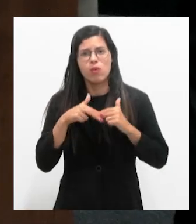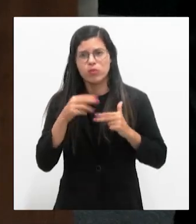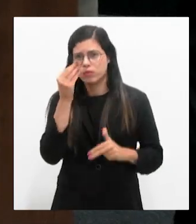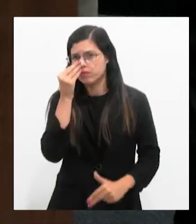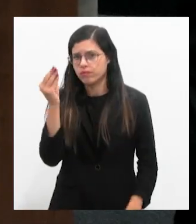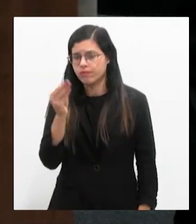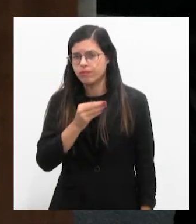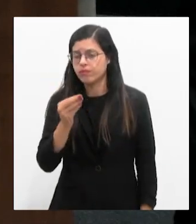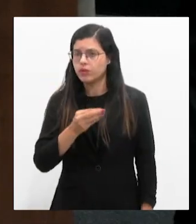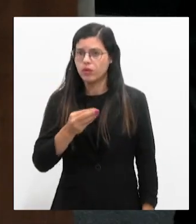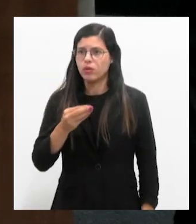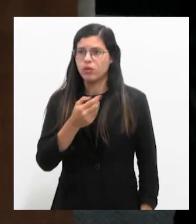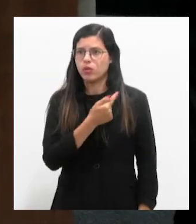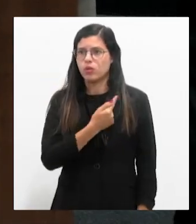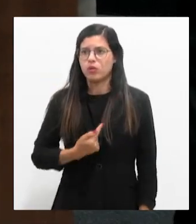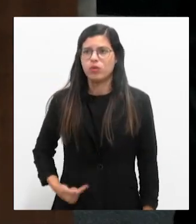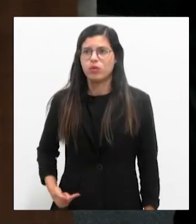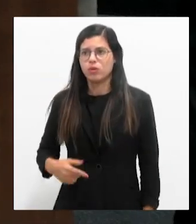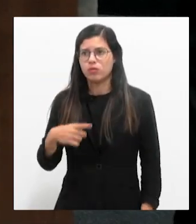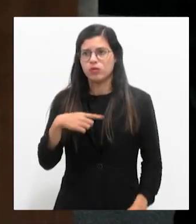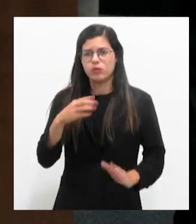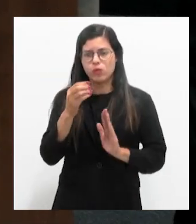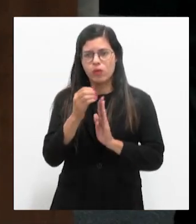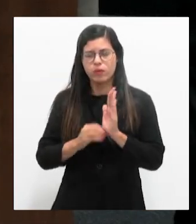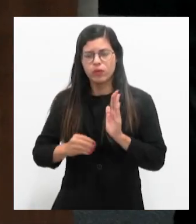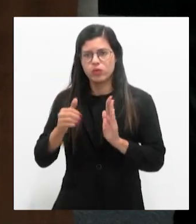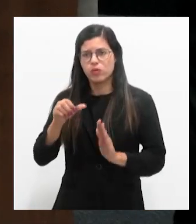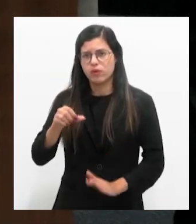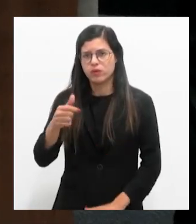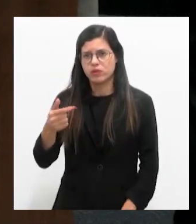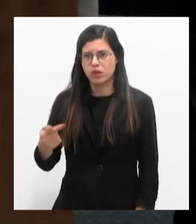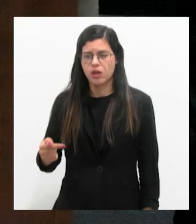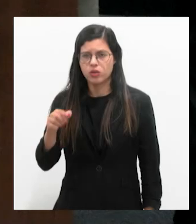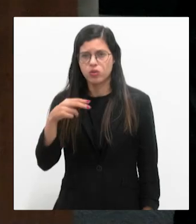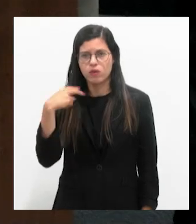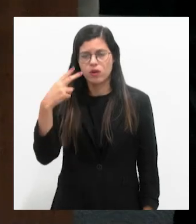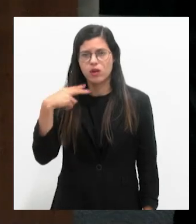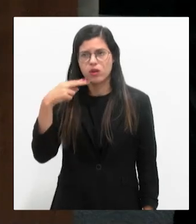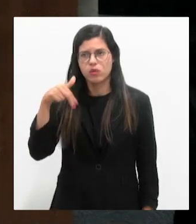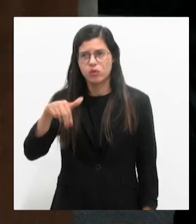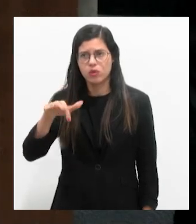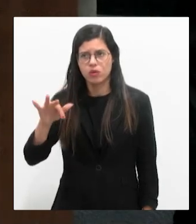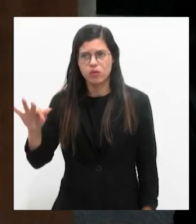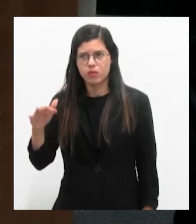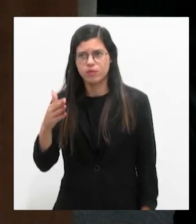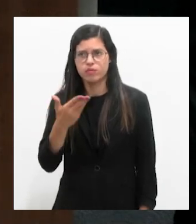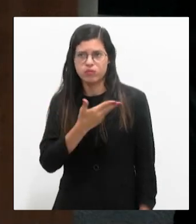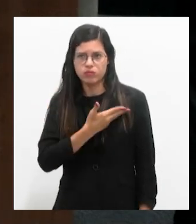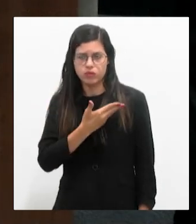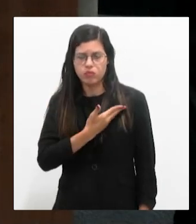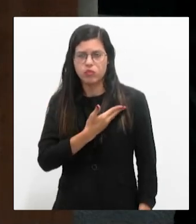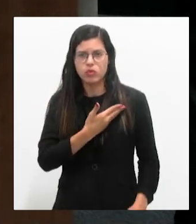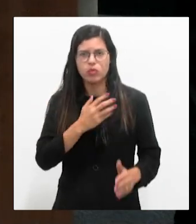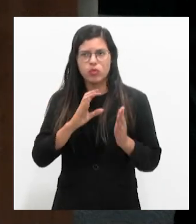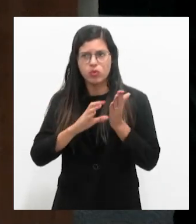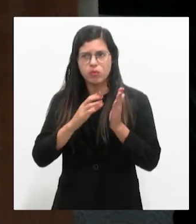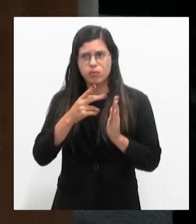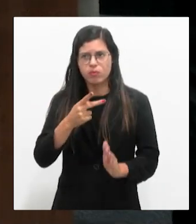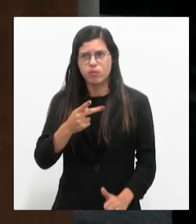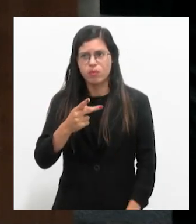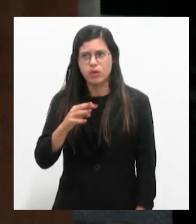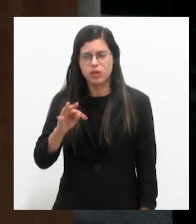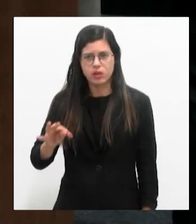recebi o ofício 97 de 2025 do vereador de Nova Friburgo, o nosso companheiro do Partido dos Trabalhadores, o Cláudio